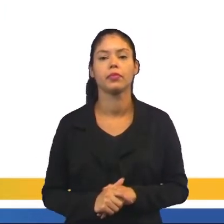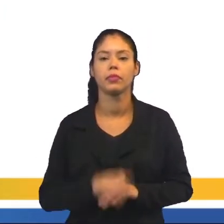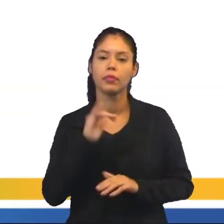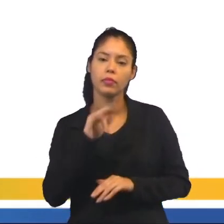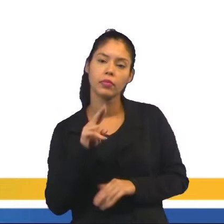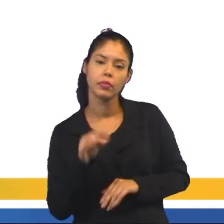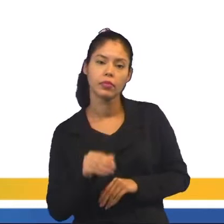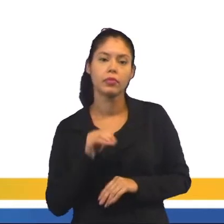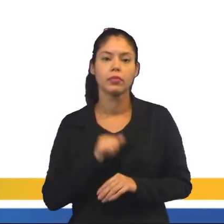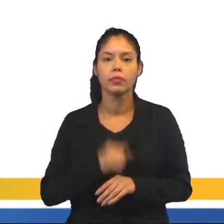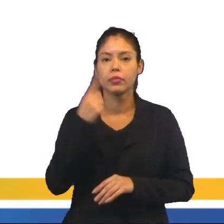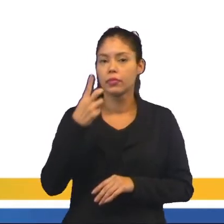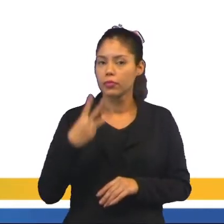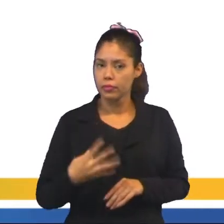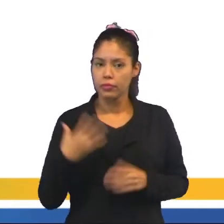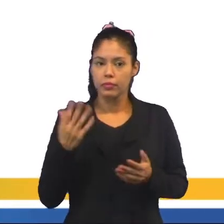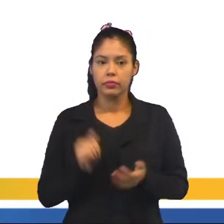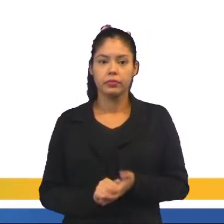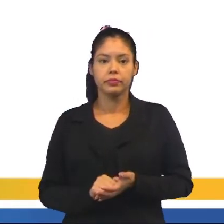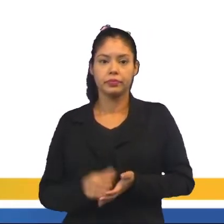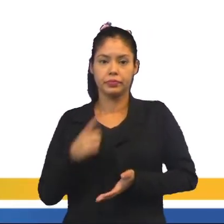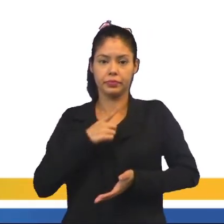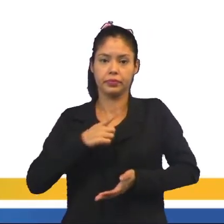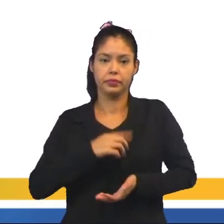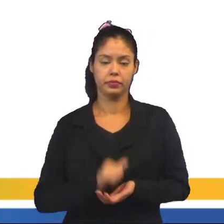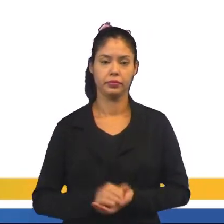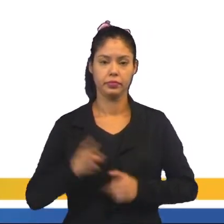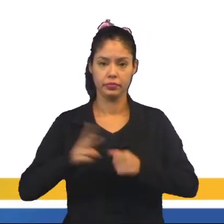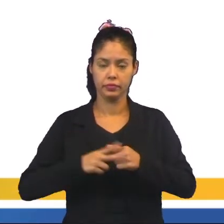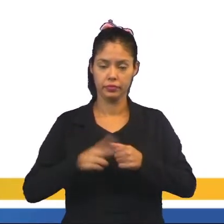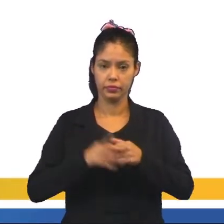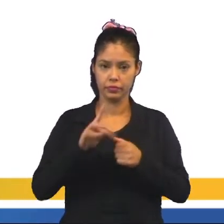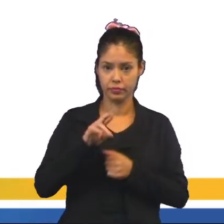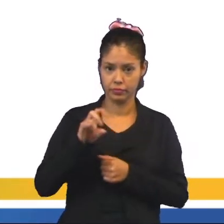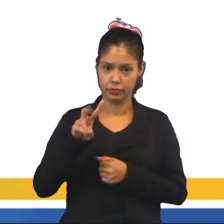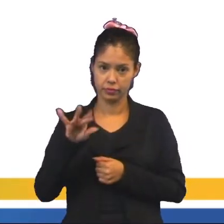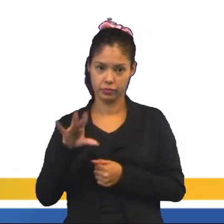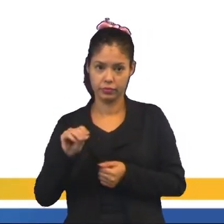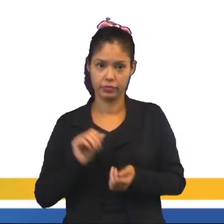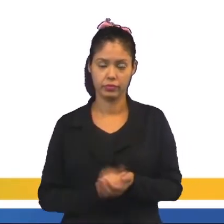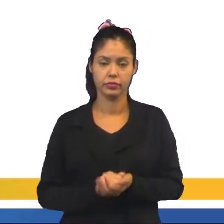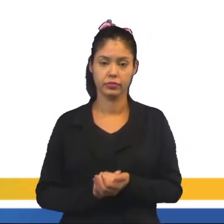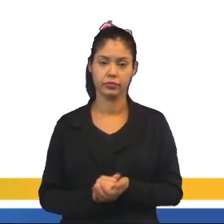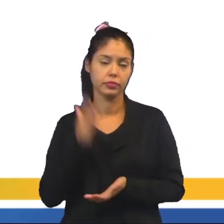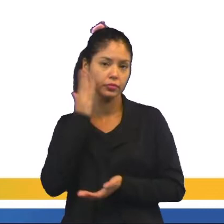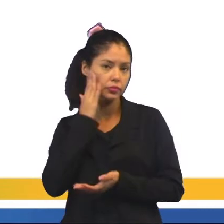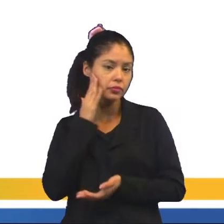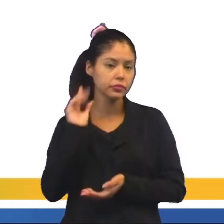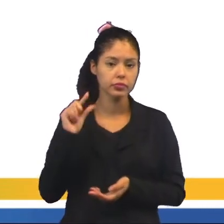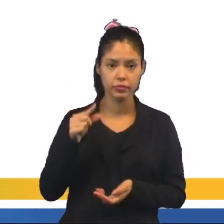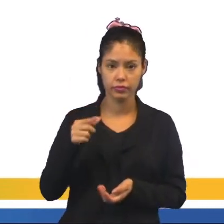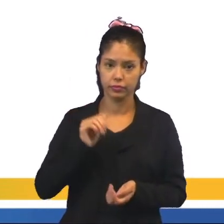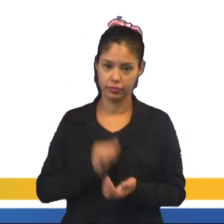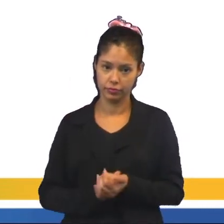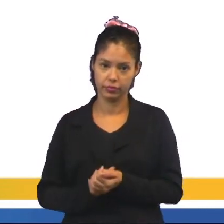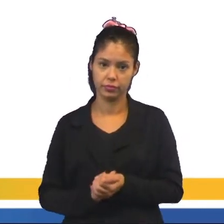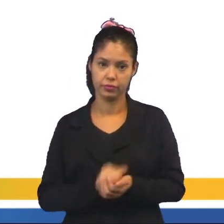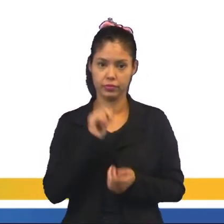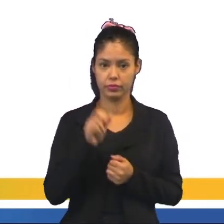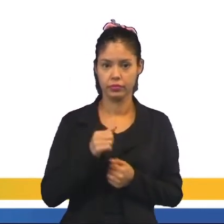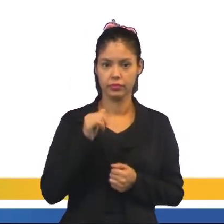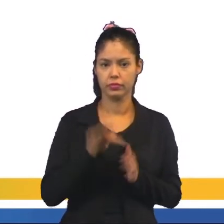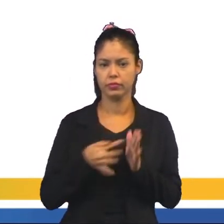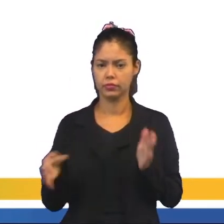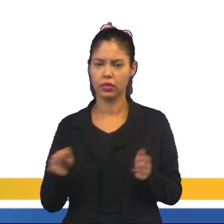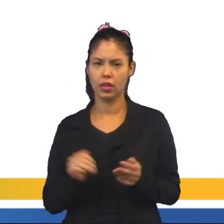em conjugação fala em silêncio tá nós temos também as questão dos verbos transitivos né para mim entender um pouco dessa questão de função